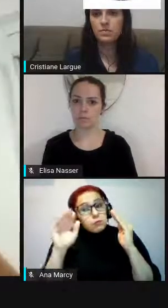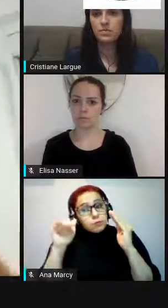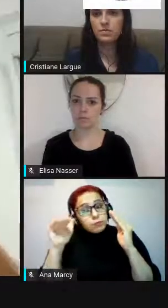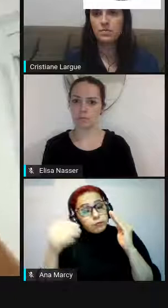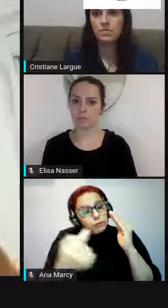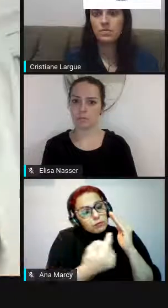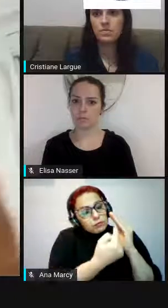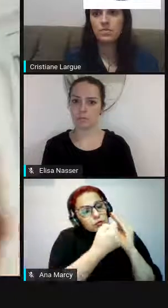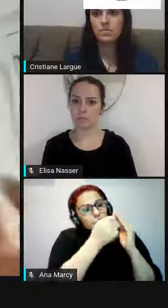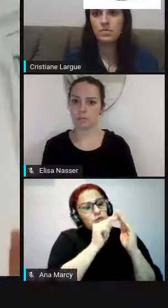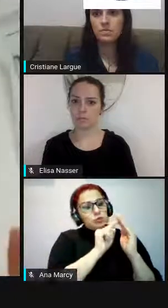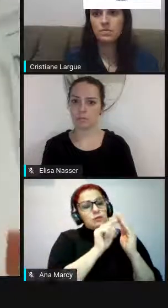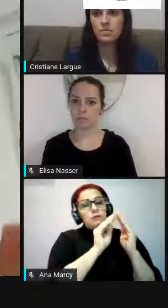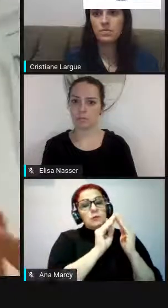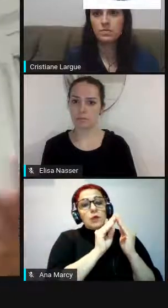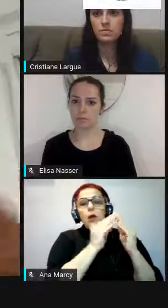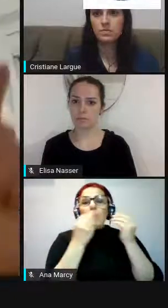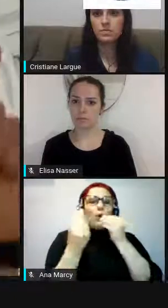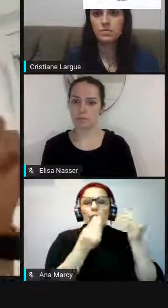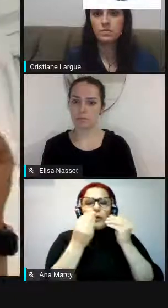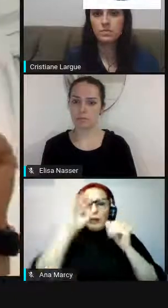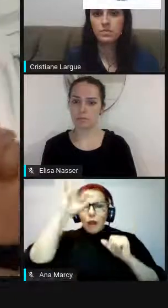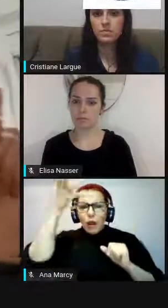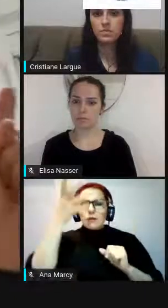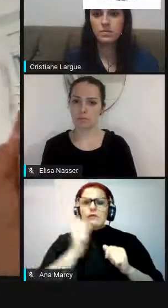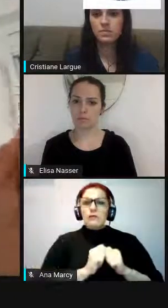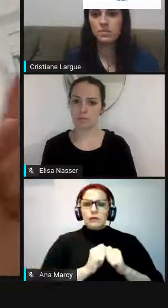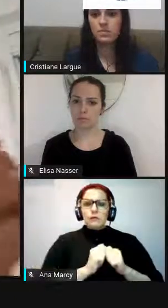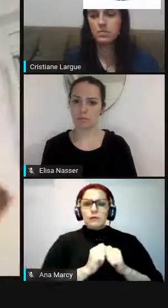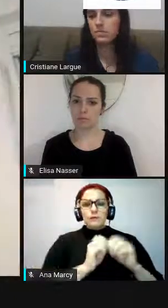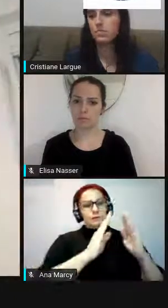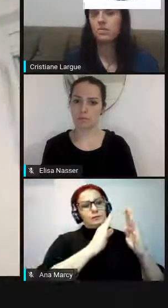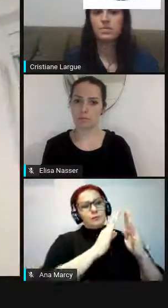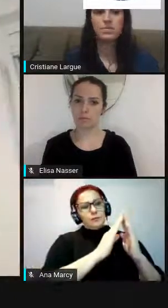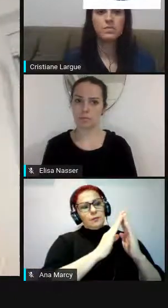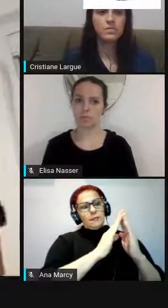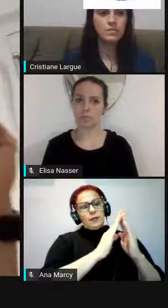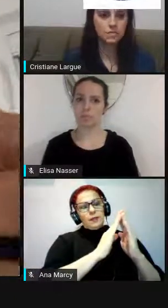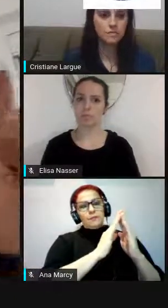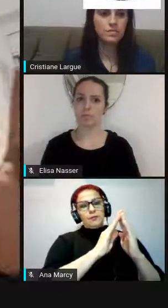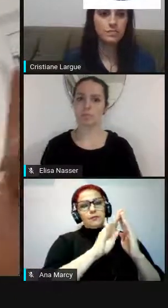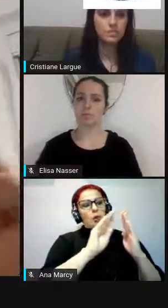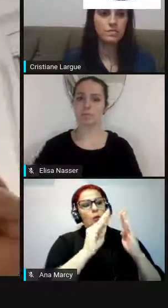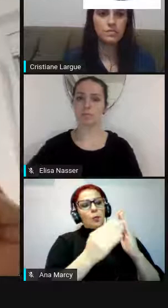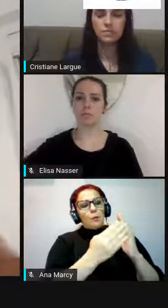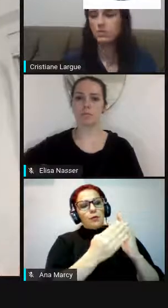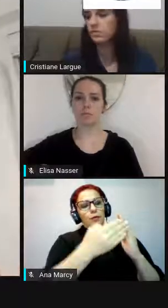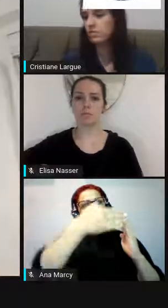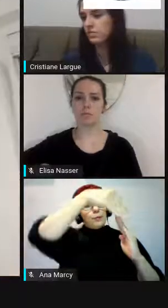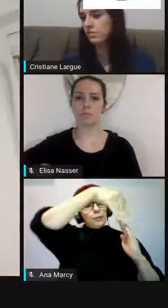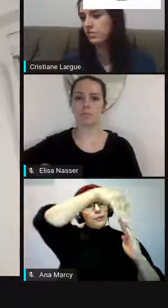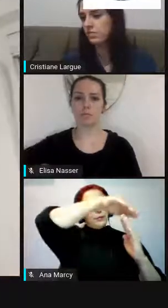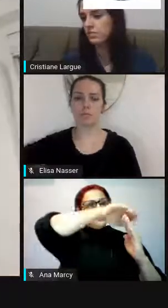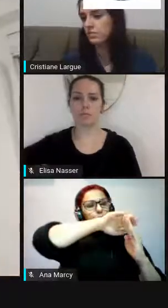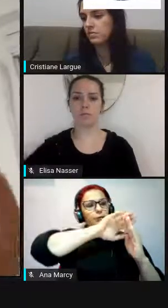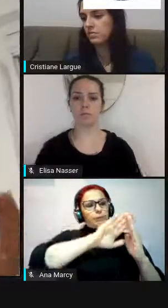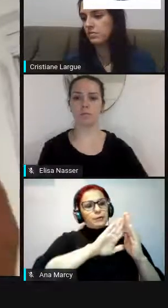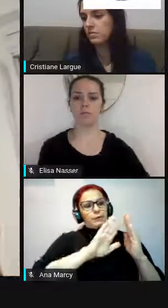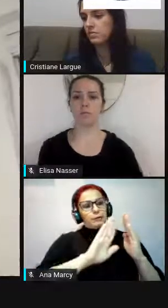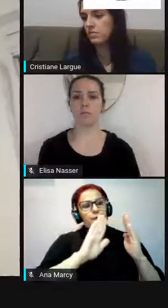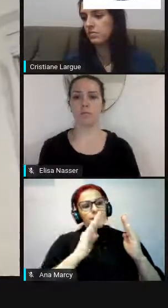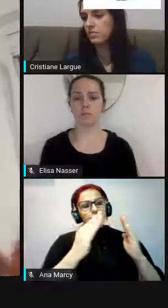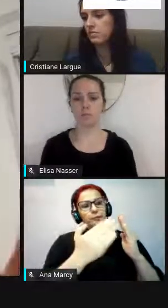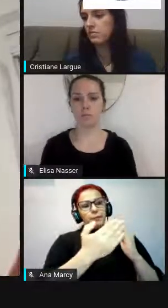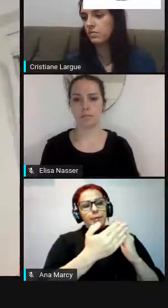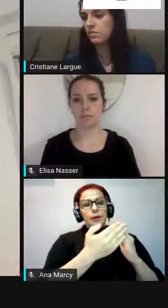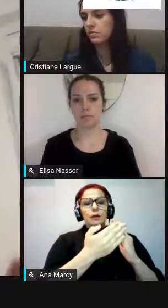entra né então o que que a gente faz para resolver o problema a gente Veda todo o ambiente né a gente dá Todo O entorno da casa com uma